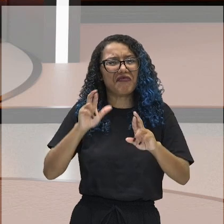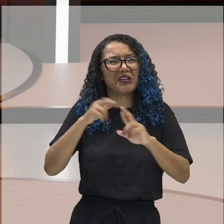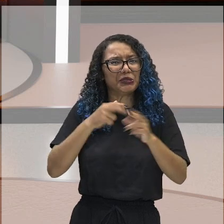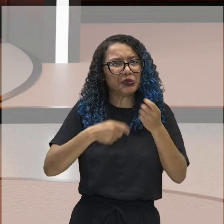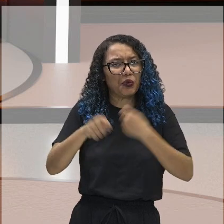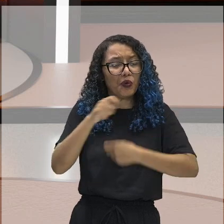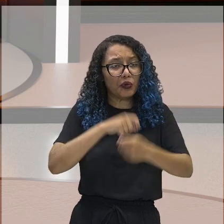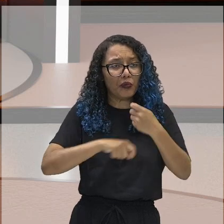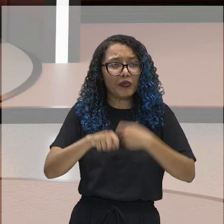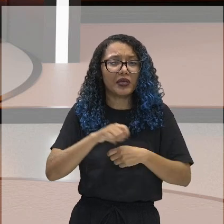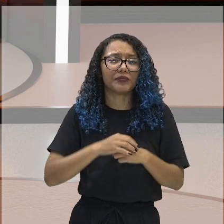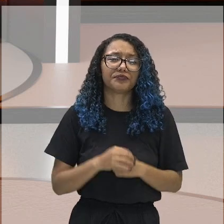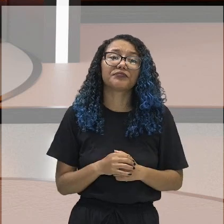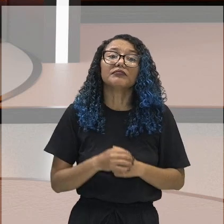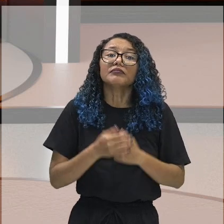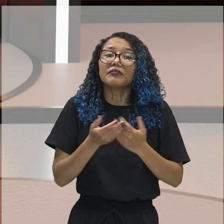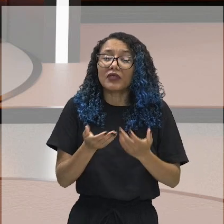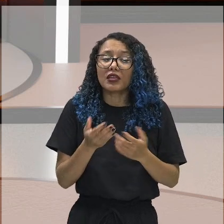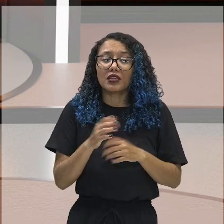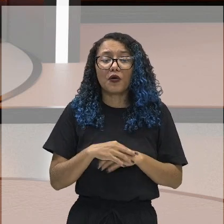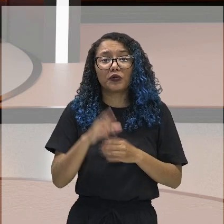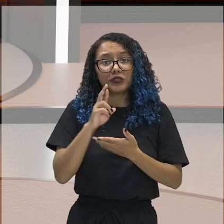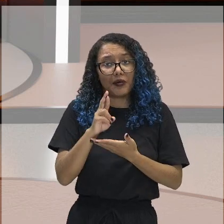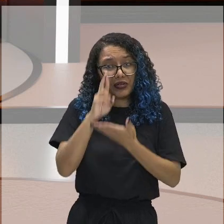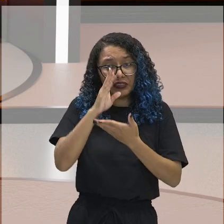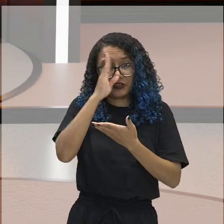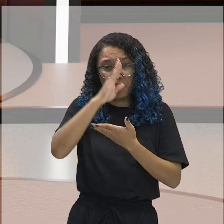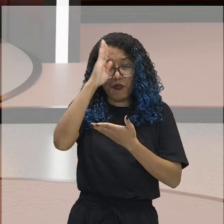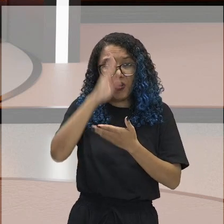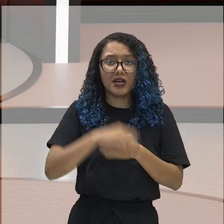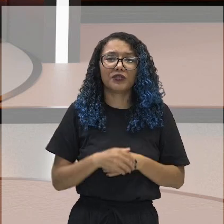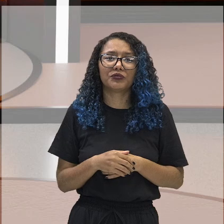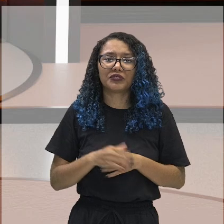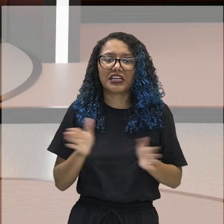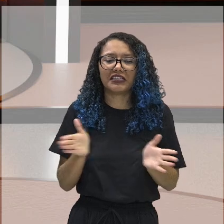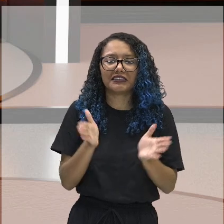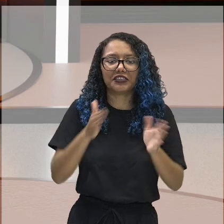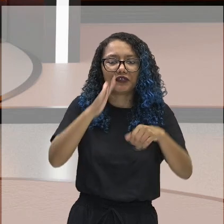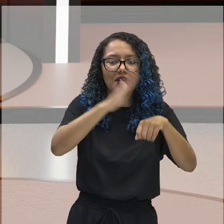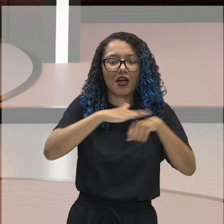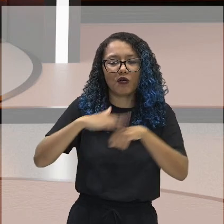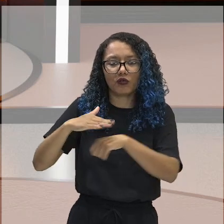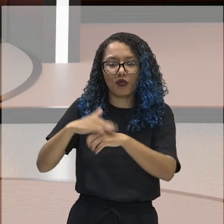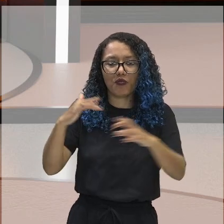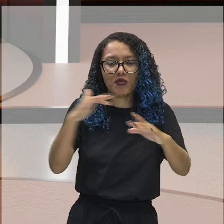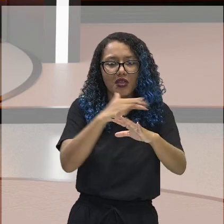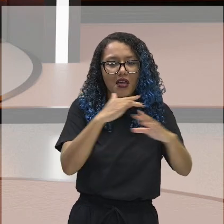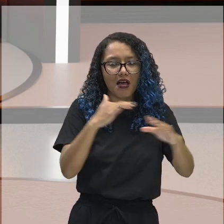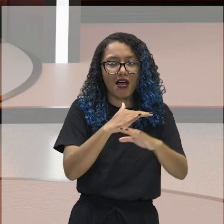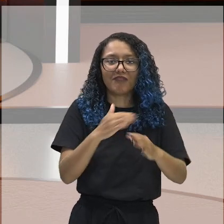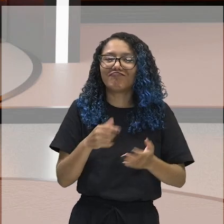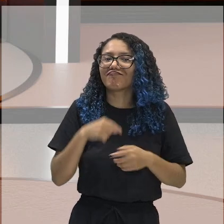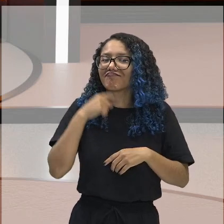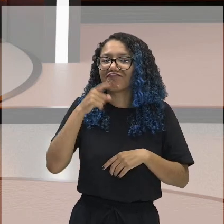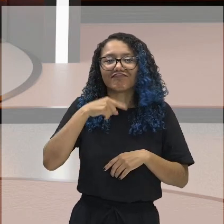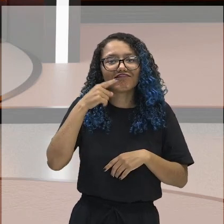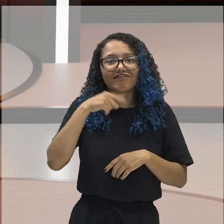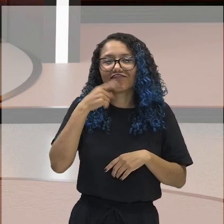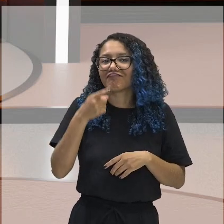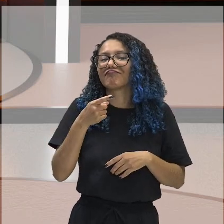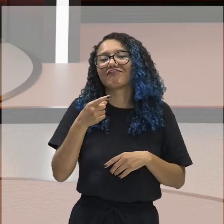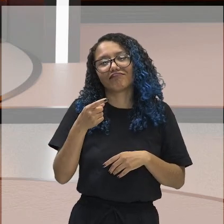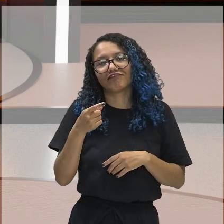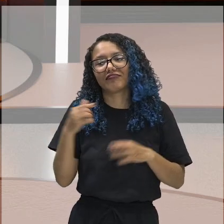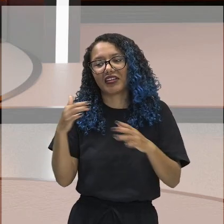romanos foram incapazes de promover a autonomia econômica das cidades em relação ao